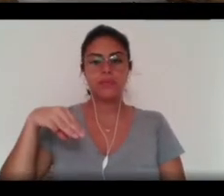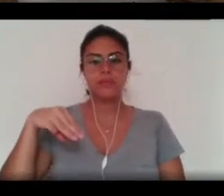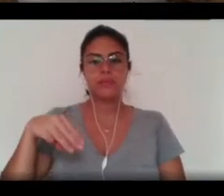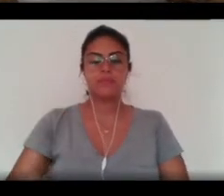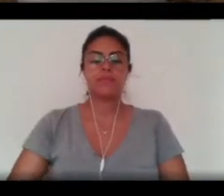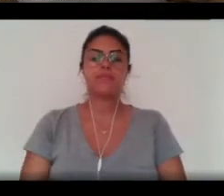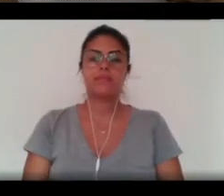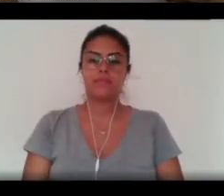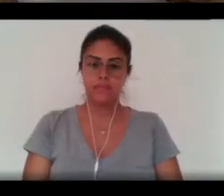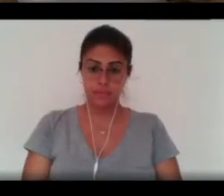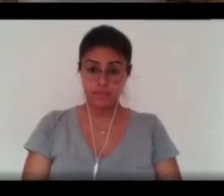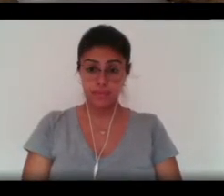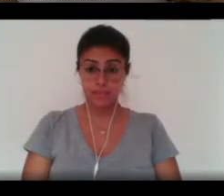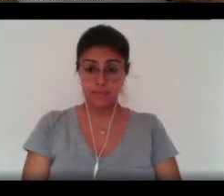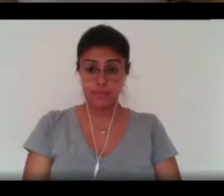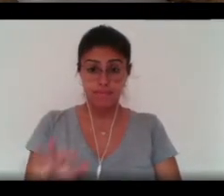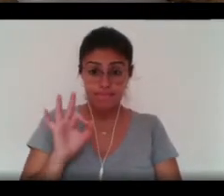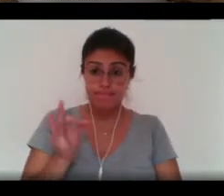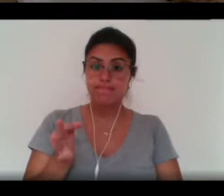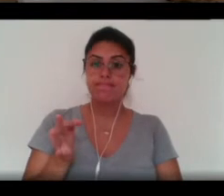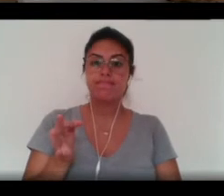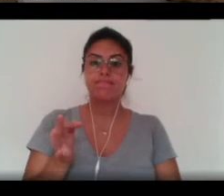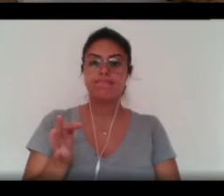1,28 metro.